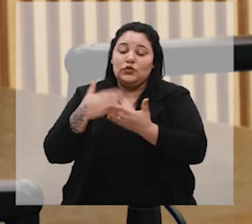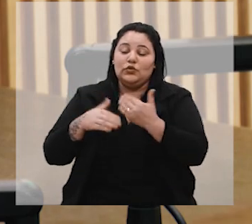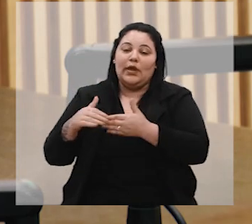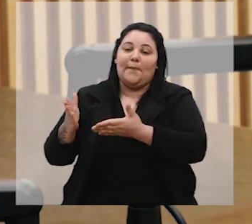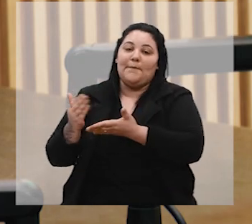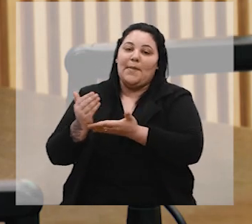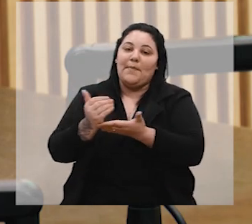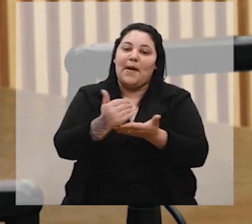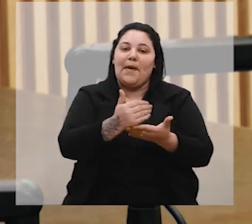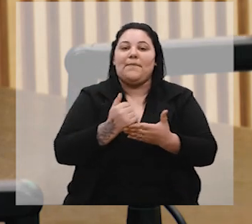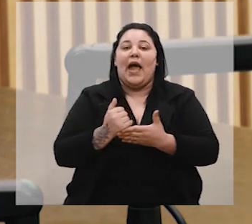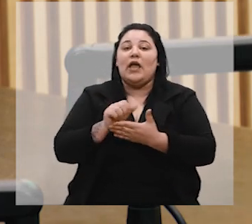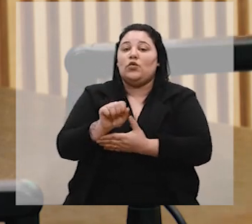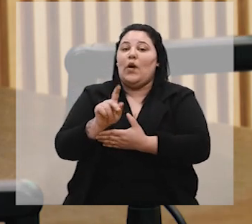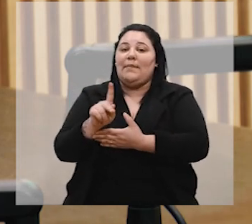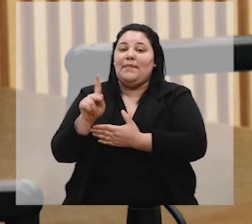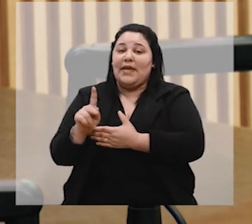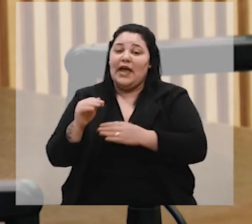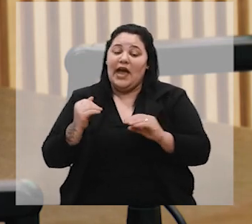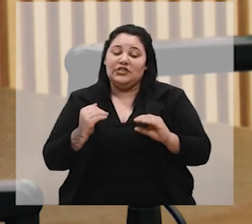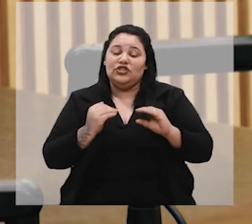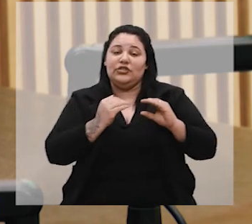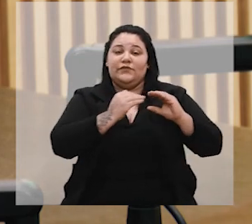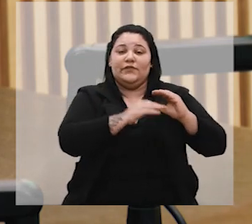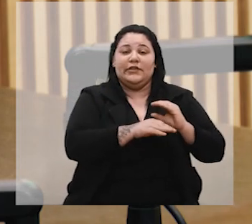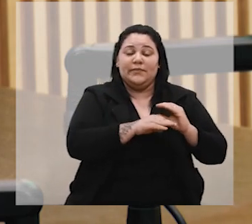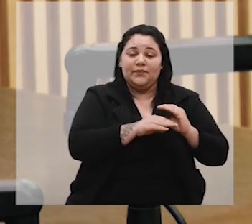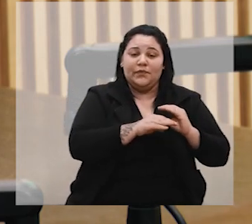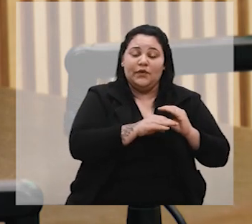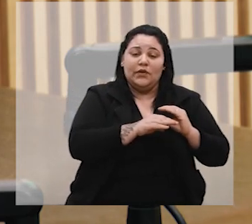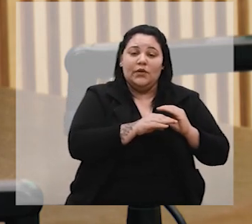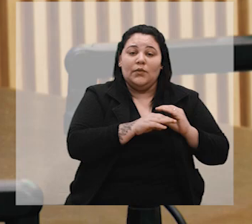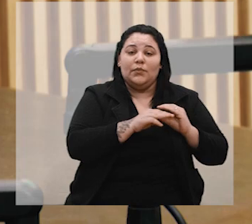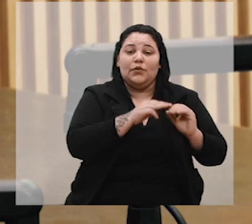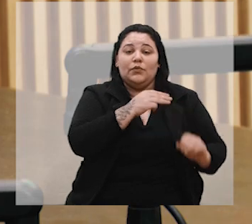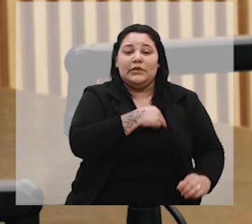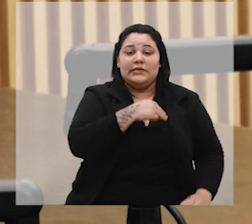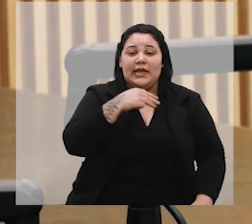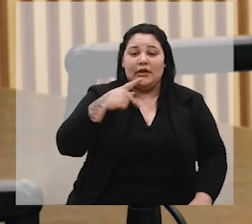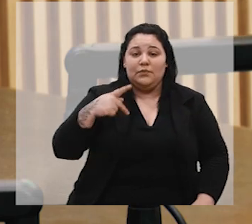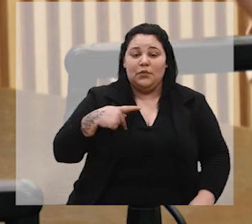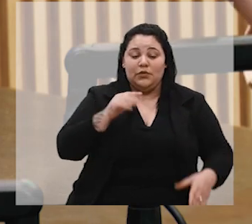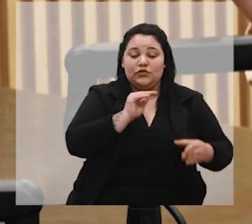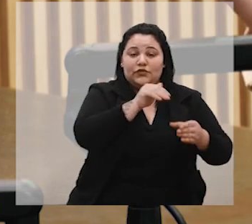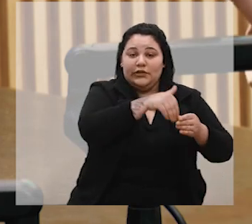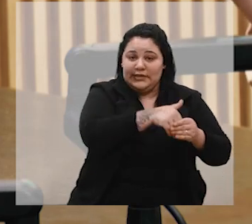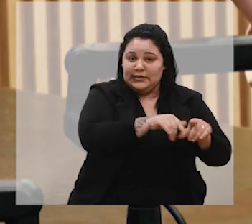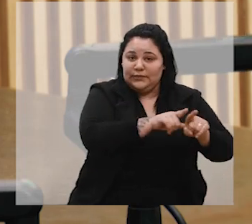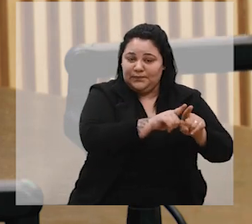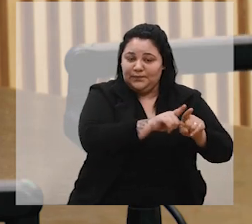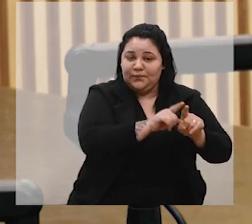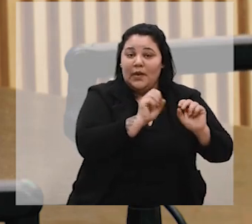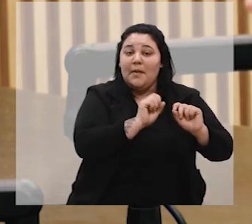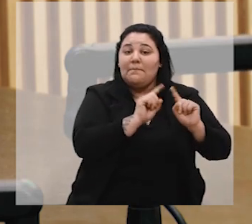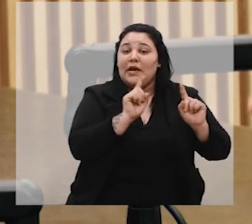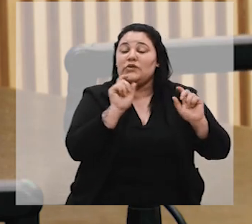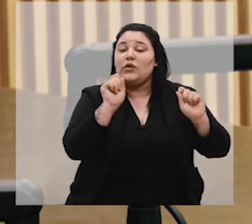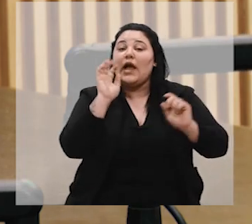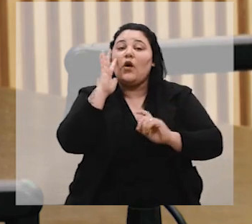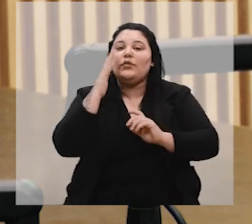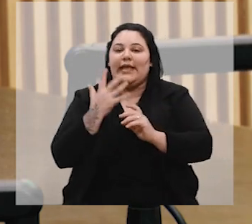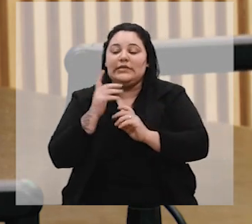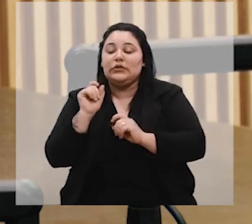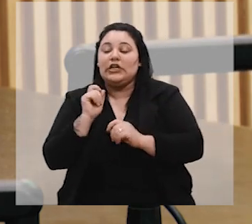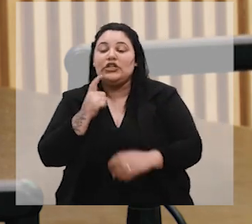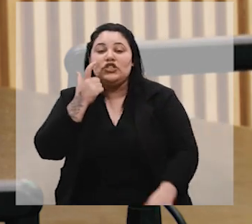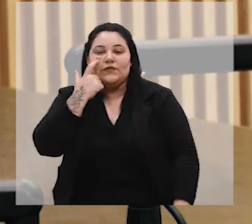para o Ministério Público Eleitoral, né? Então não é julgado lá dentro do aplicativo, ele é realmente um meio de facilitação. Mas o que acontece?